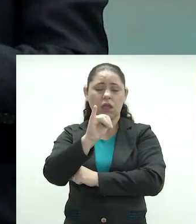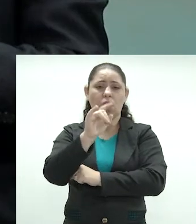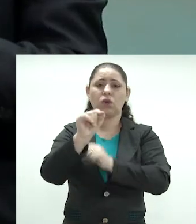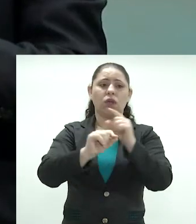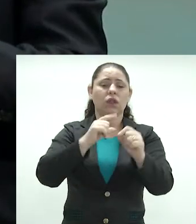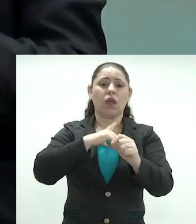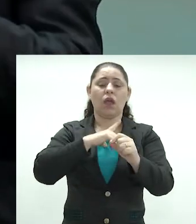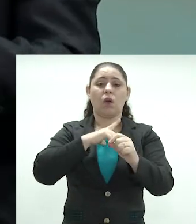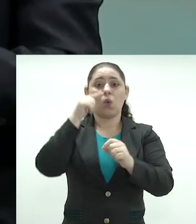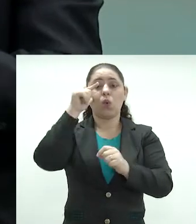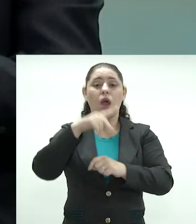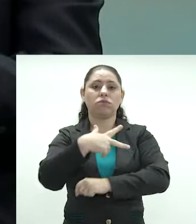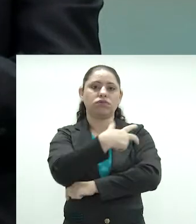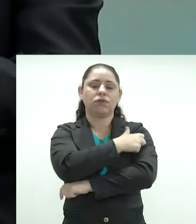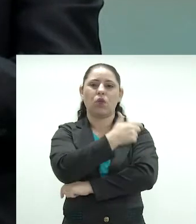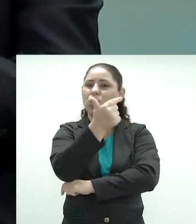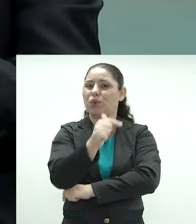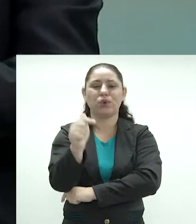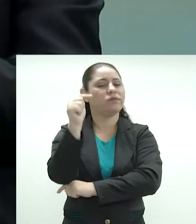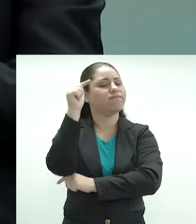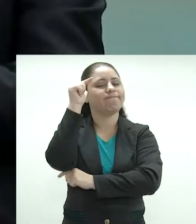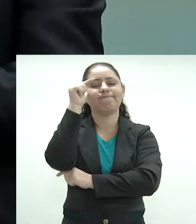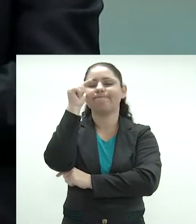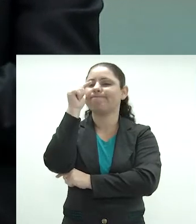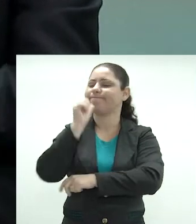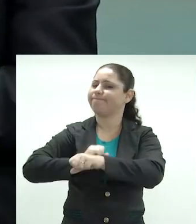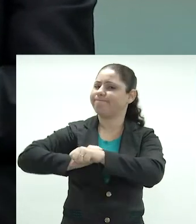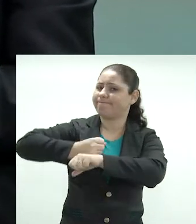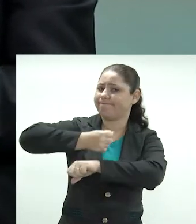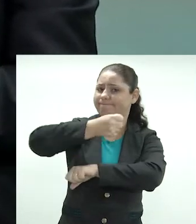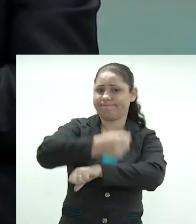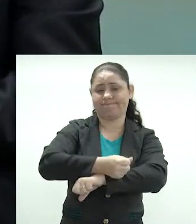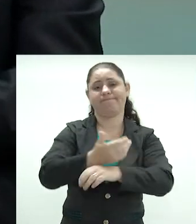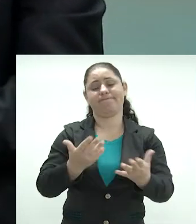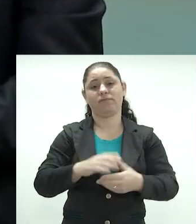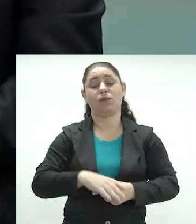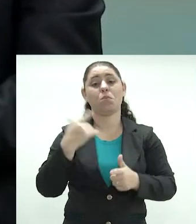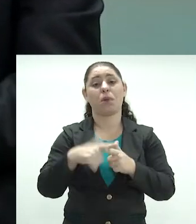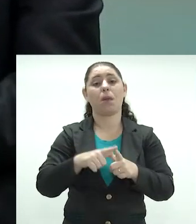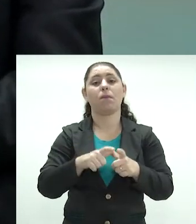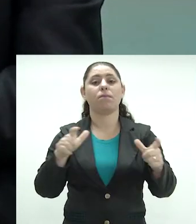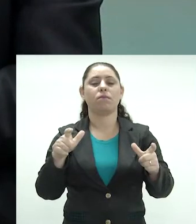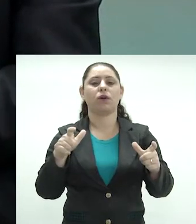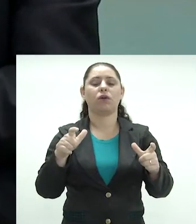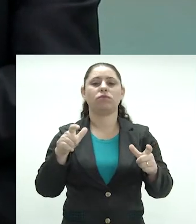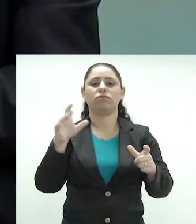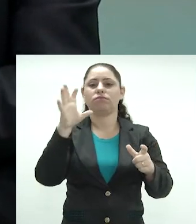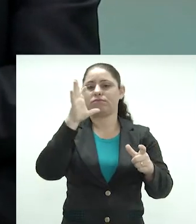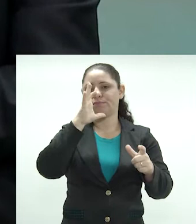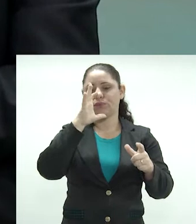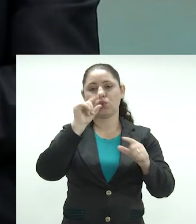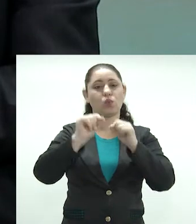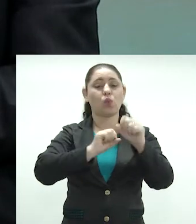UTI nada mais é do que um fôlego para alcançar a imunização. Sem a imunização, nós não conseguiremos enfrentar e passar. E o problema